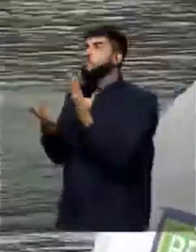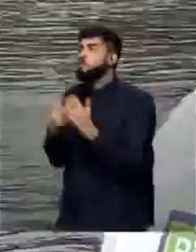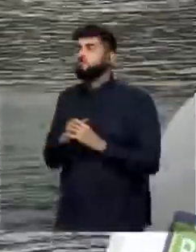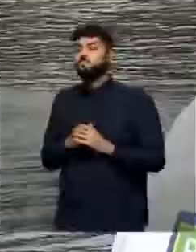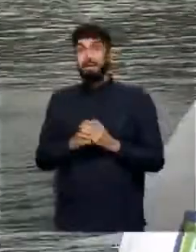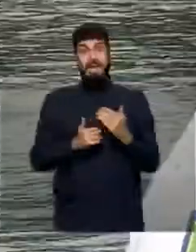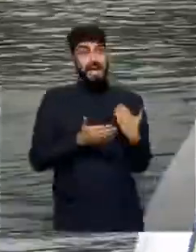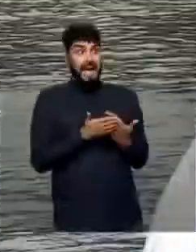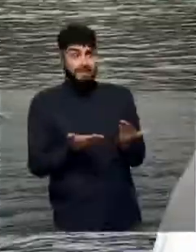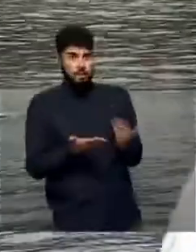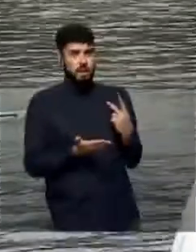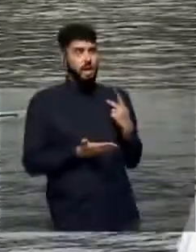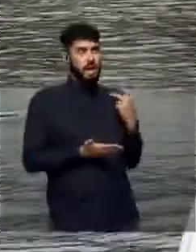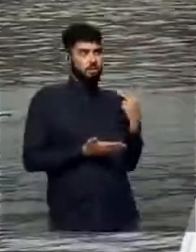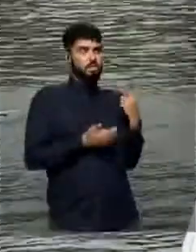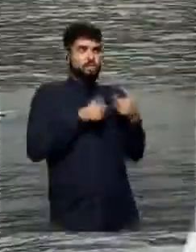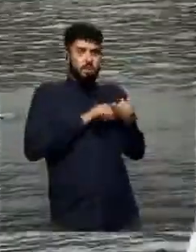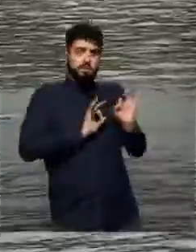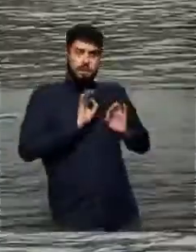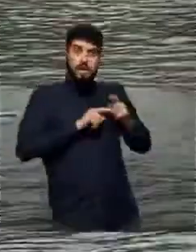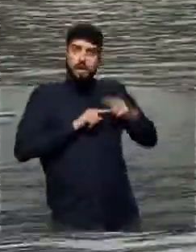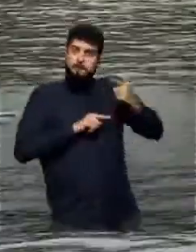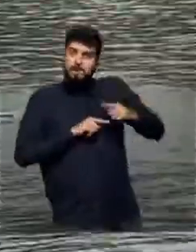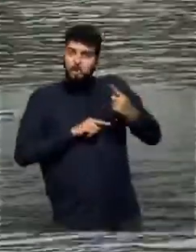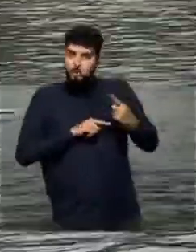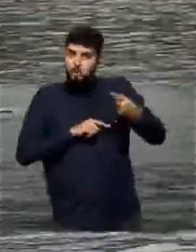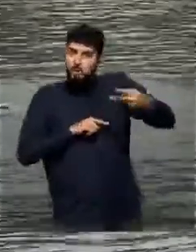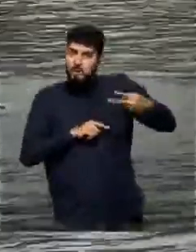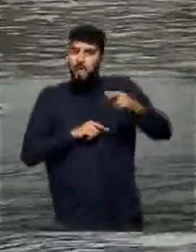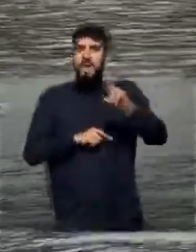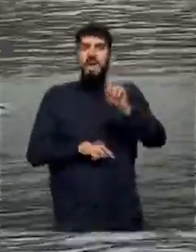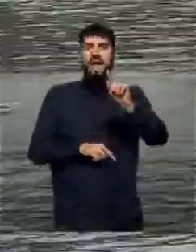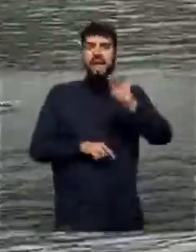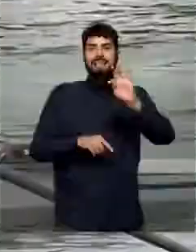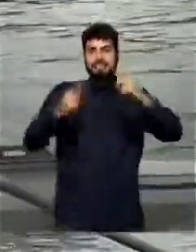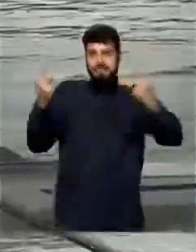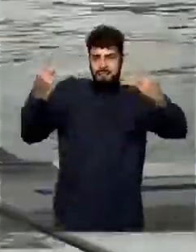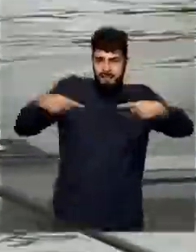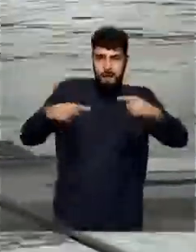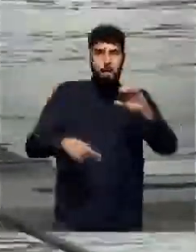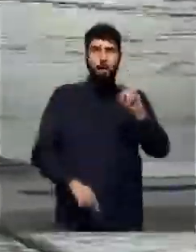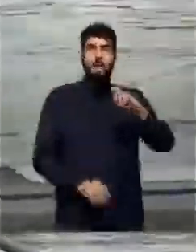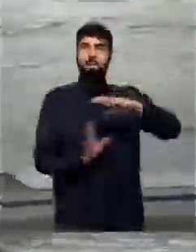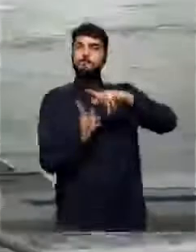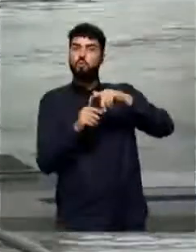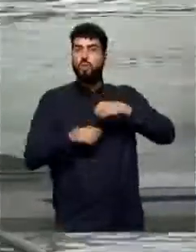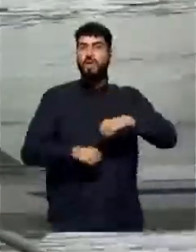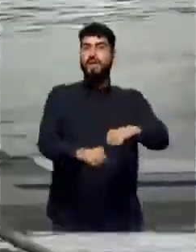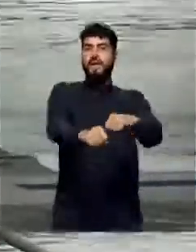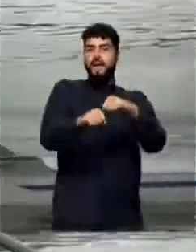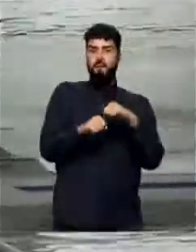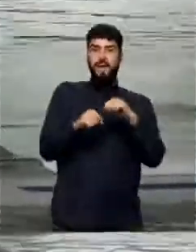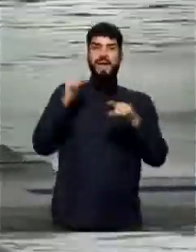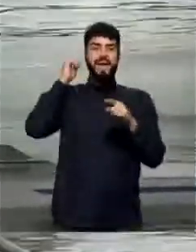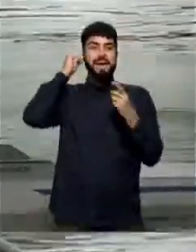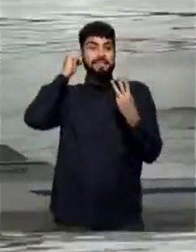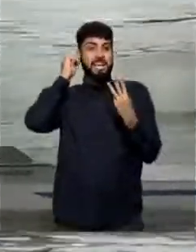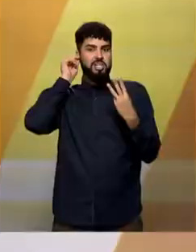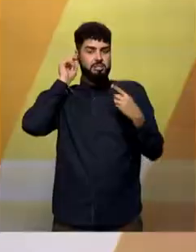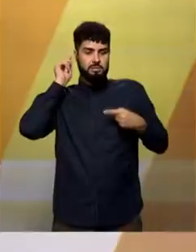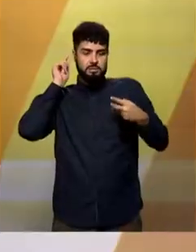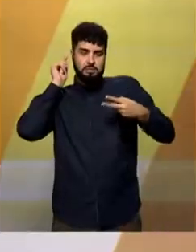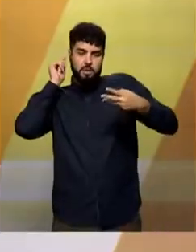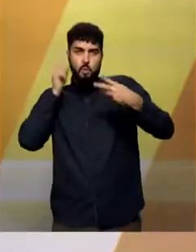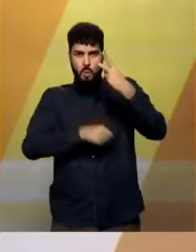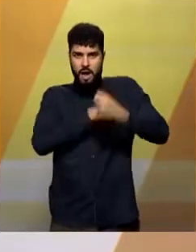até o momento Nós temos duas etapas da Regata que se chama a Copa do Mundo de remo são geralmente três etapas por